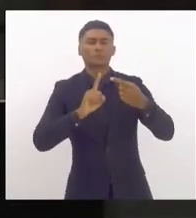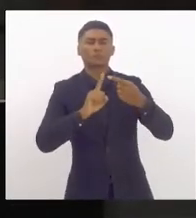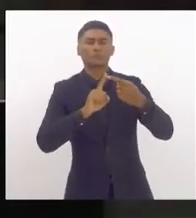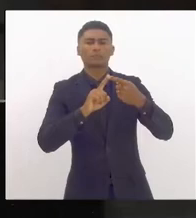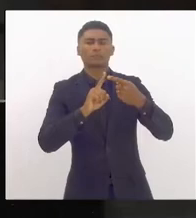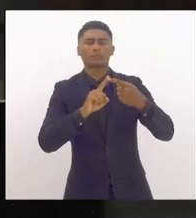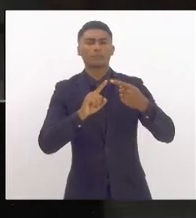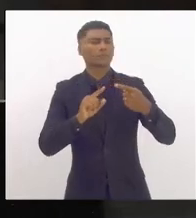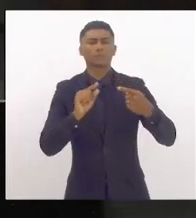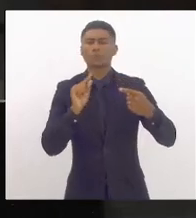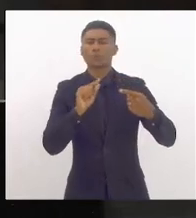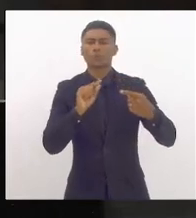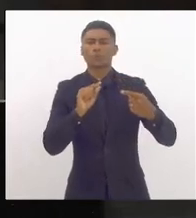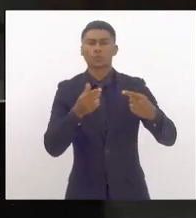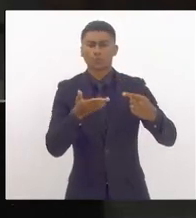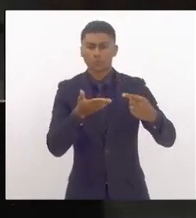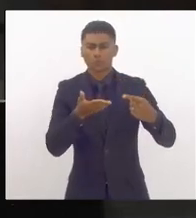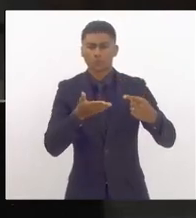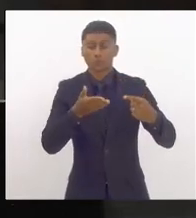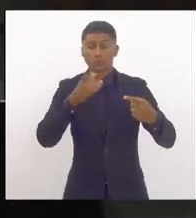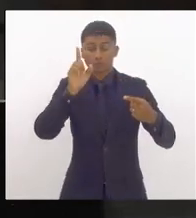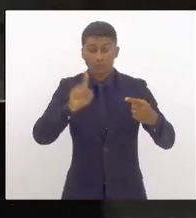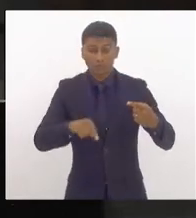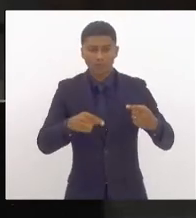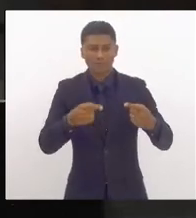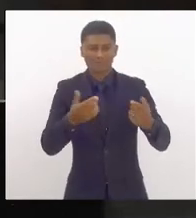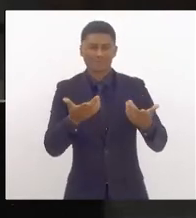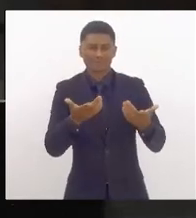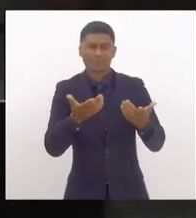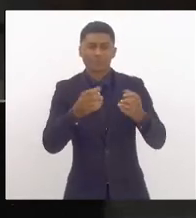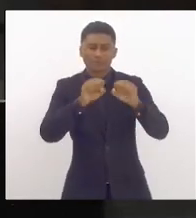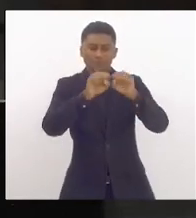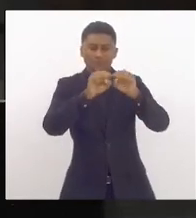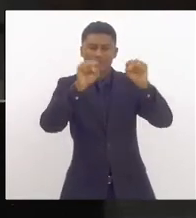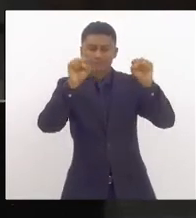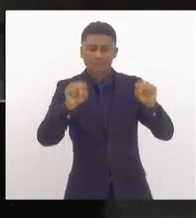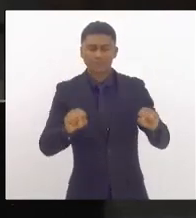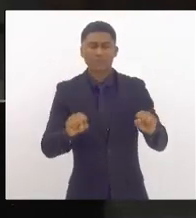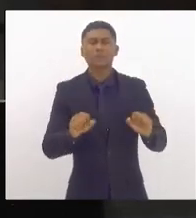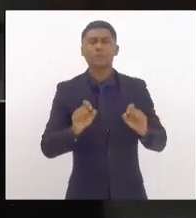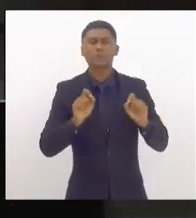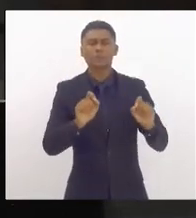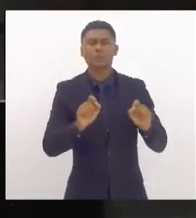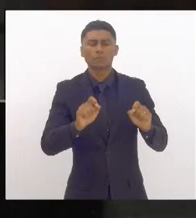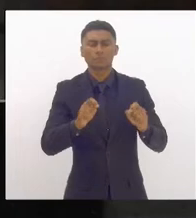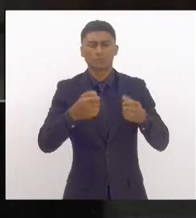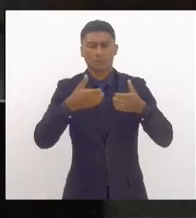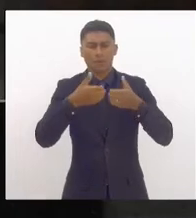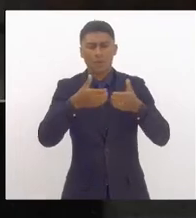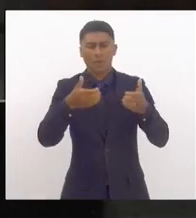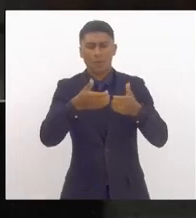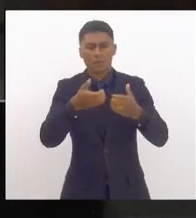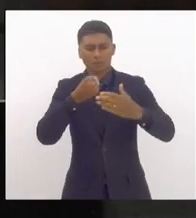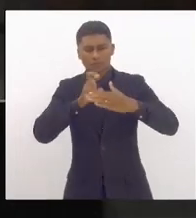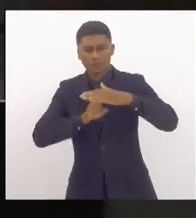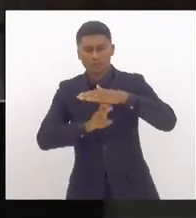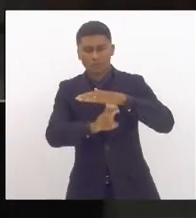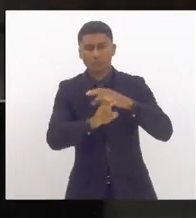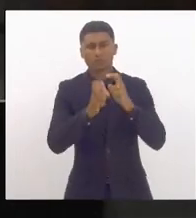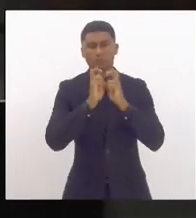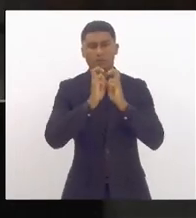pelo sistema de transportes o visto que são os